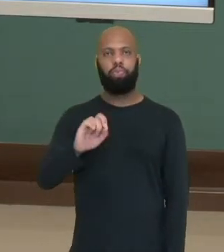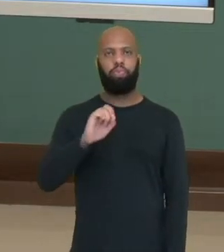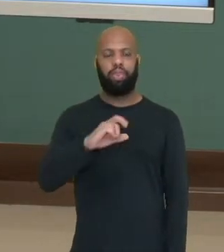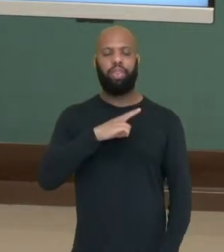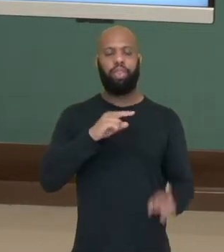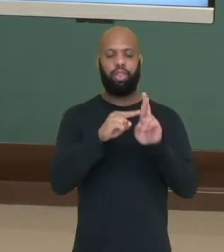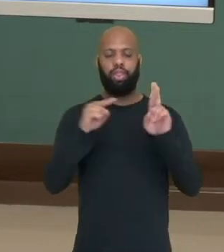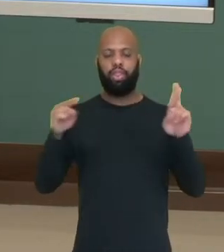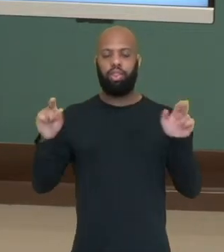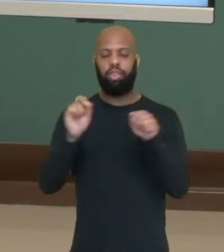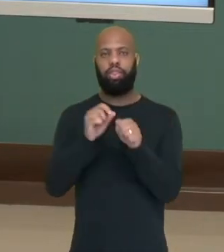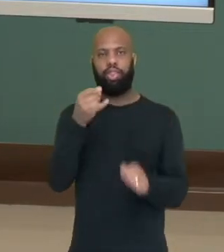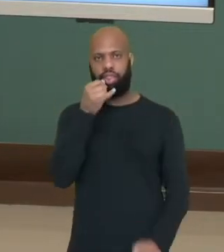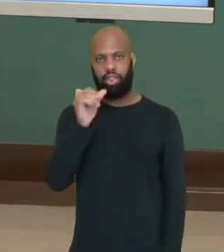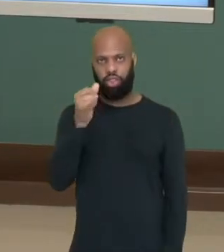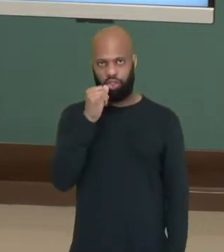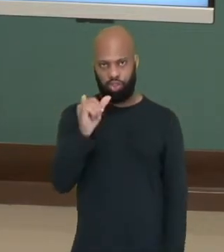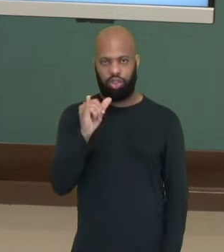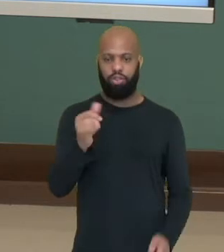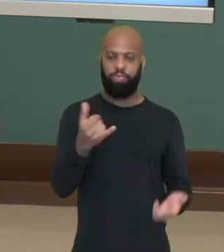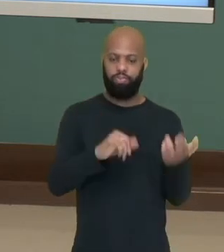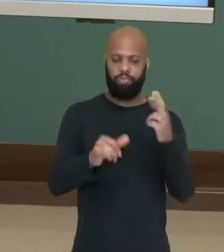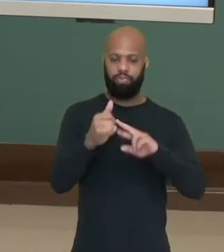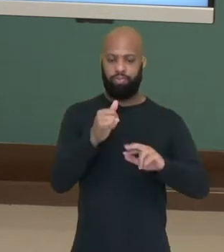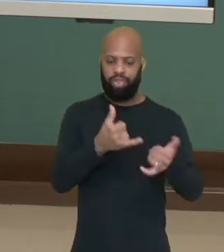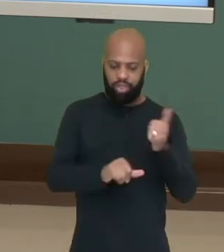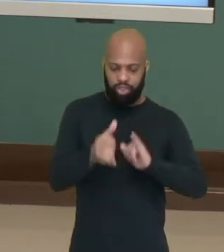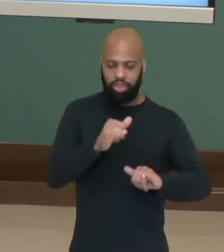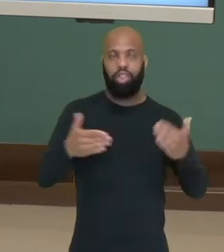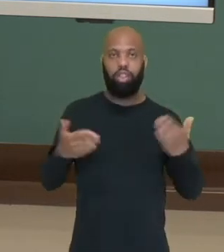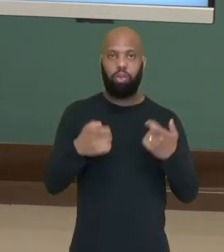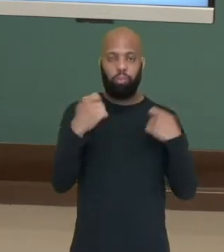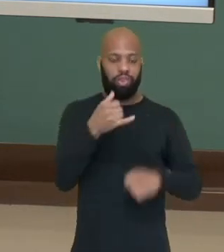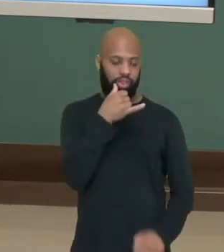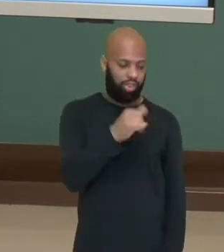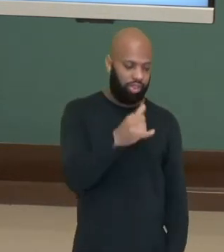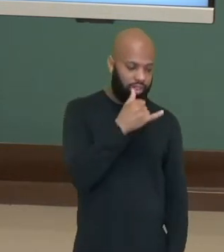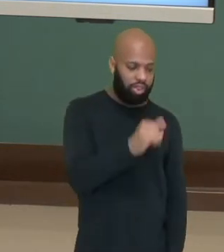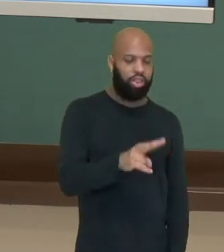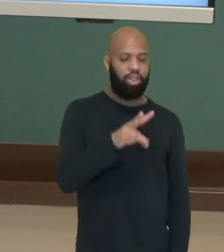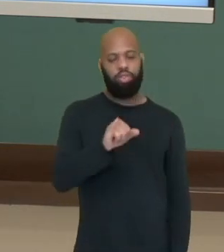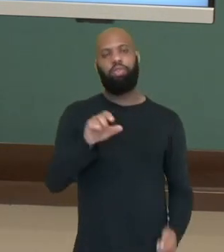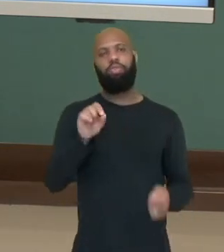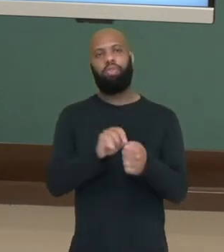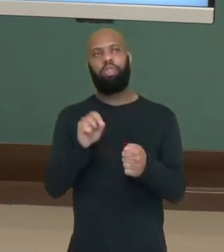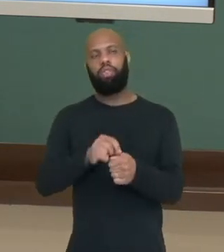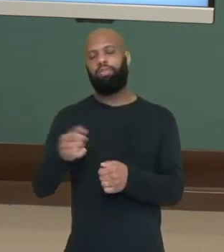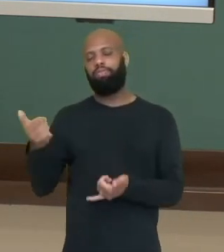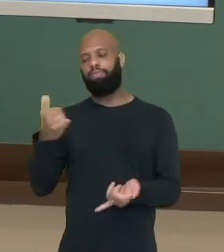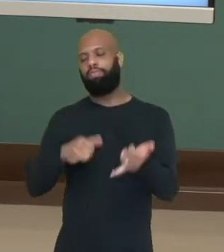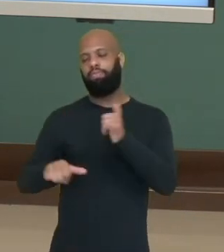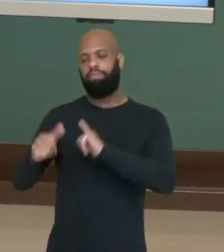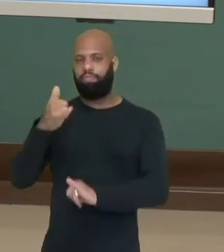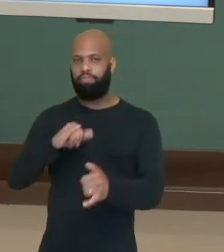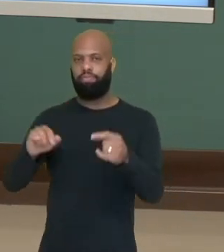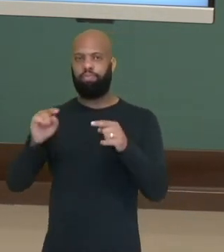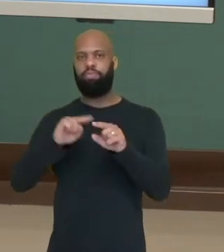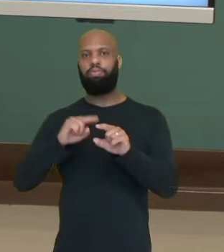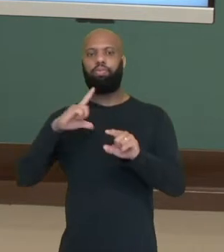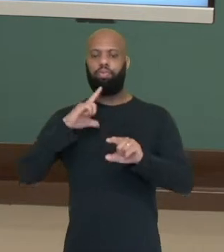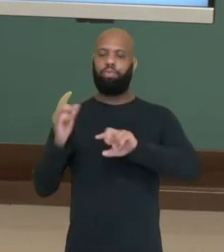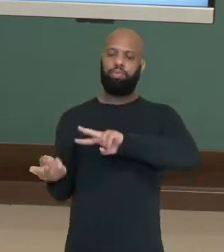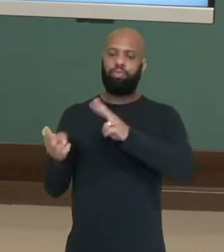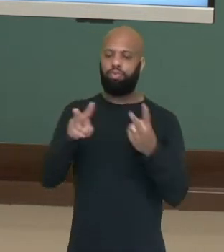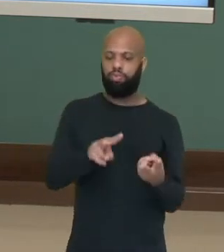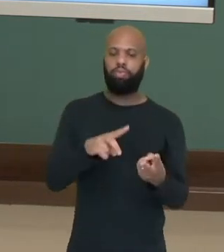que produz energia química. Aqui a gente precisa de uma energia elétrica para que seja feita então a eletrólise. A gente